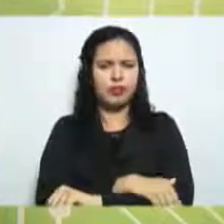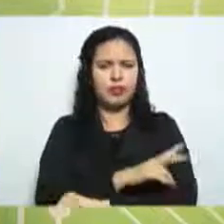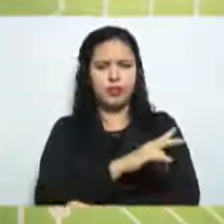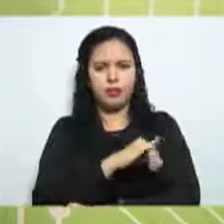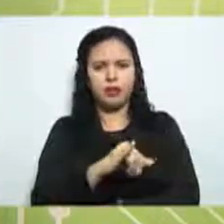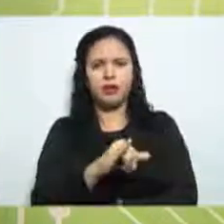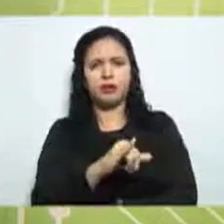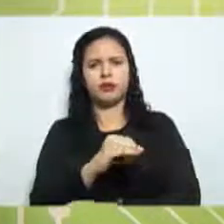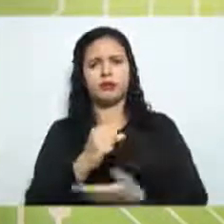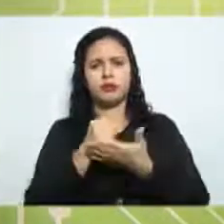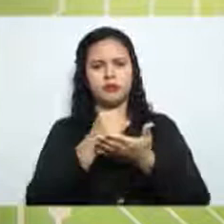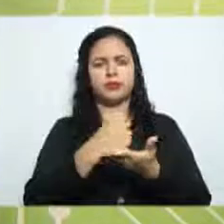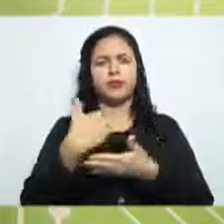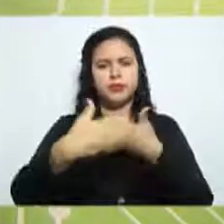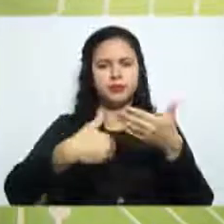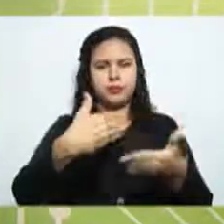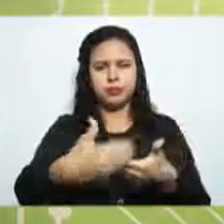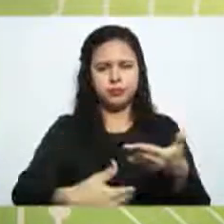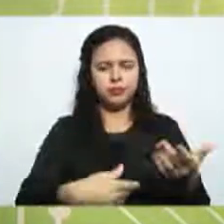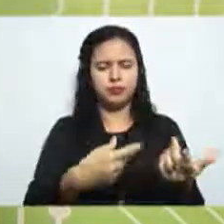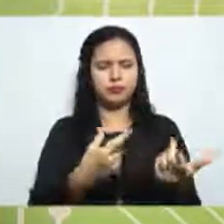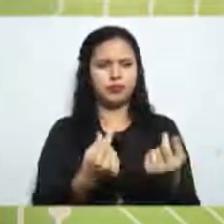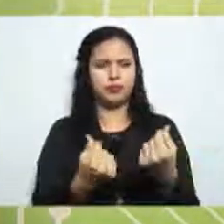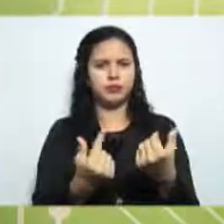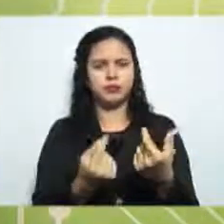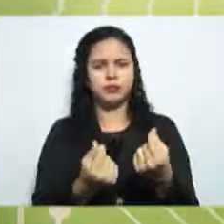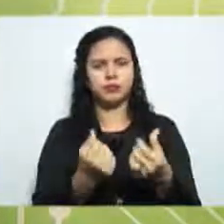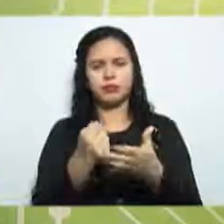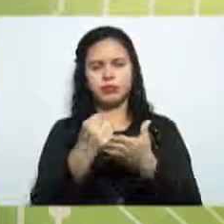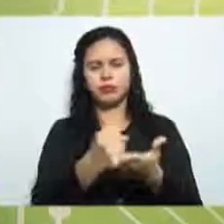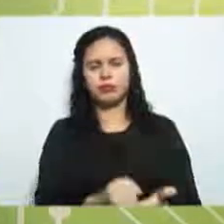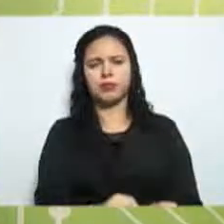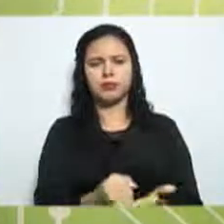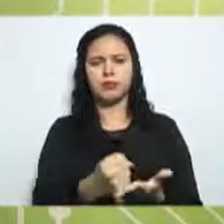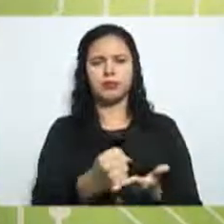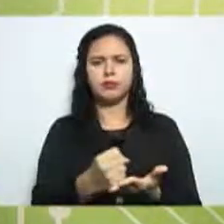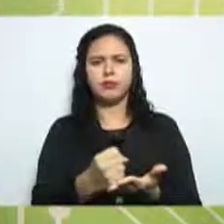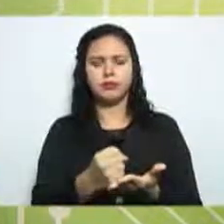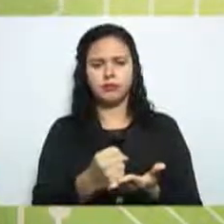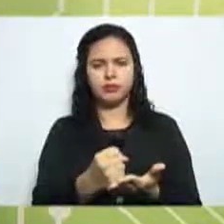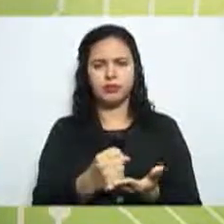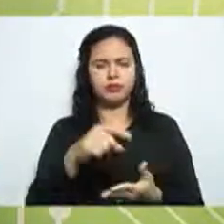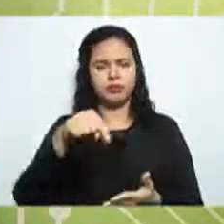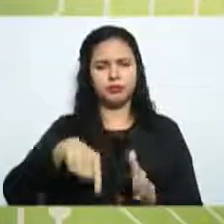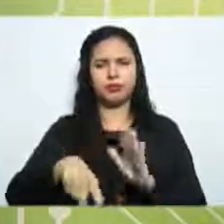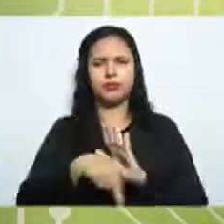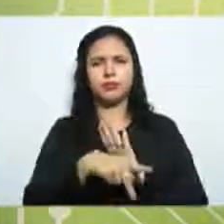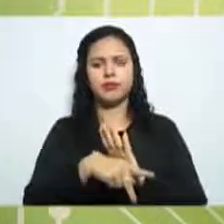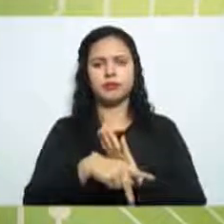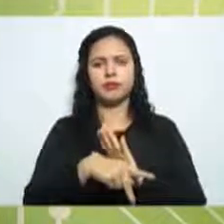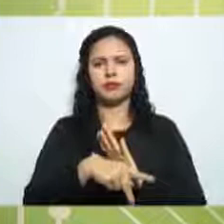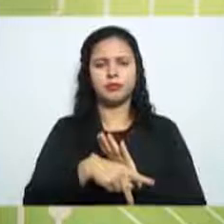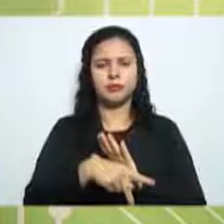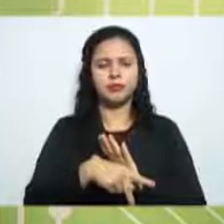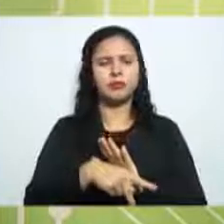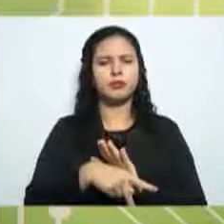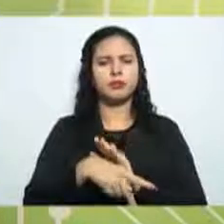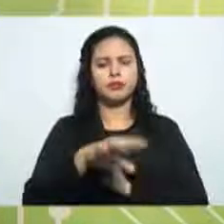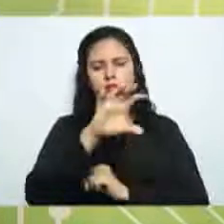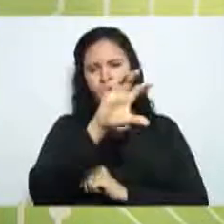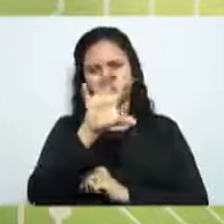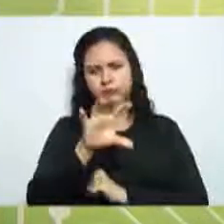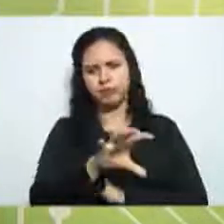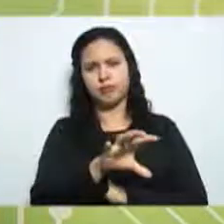realmente promover um desenvolvimento econômico, vão ativar o desenvolvimento econômico da nossa região. E isso que ajuda a gente a ser um país que